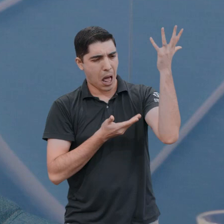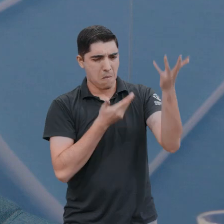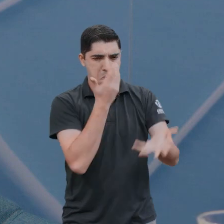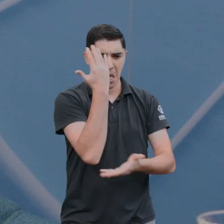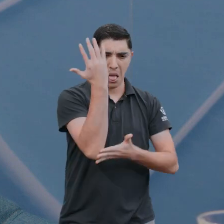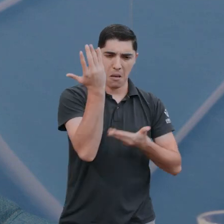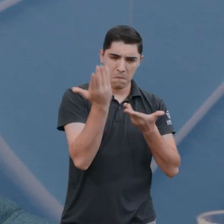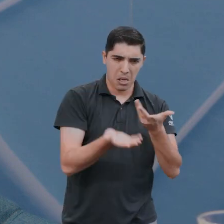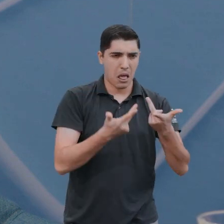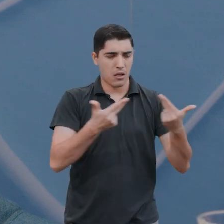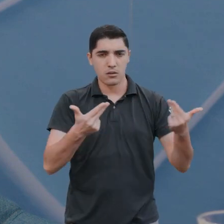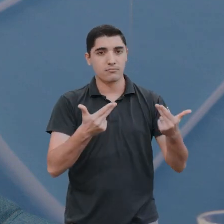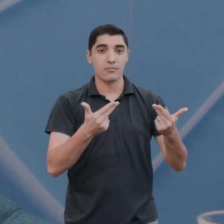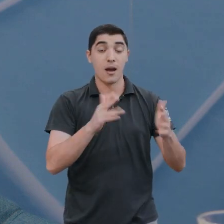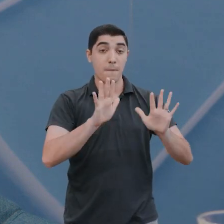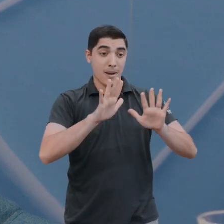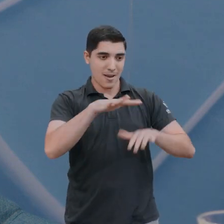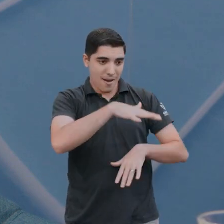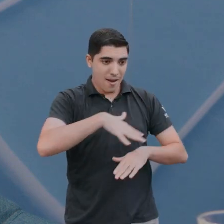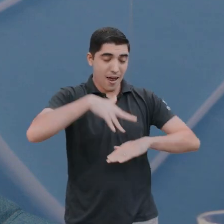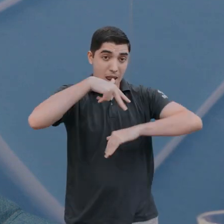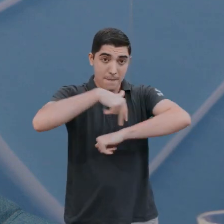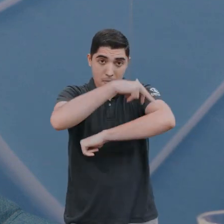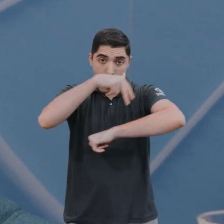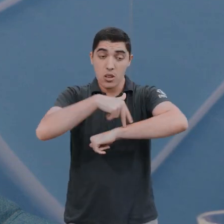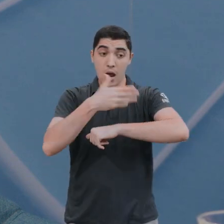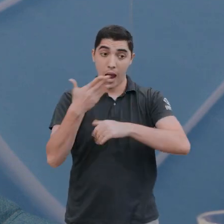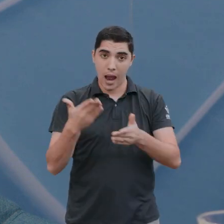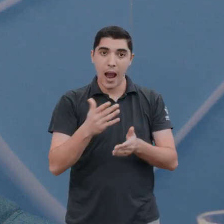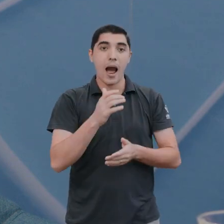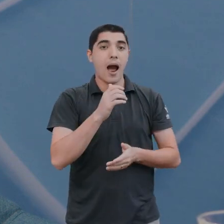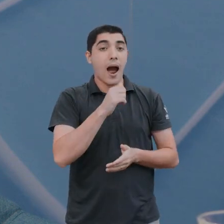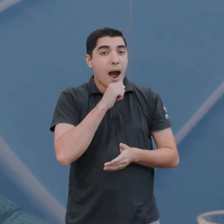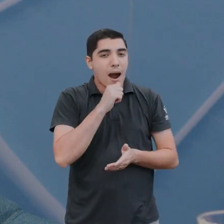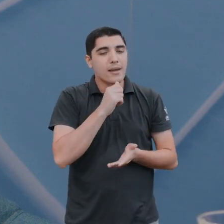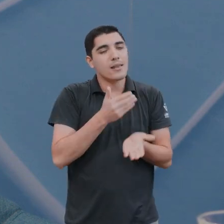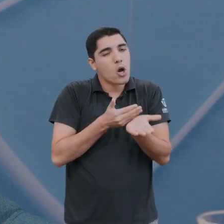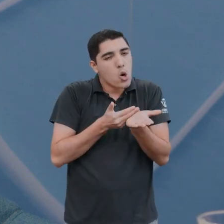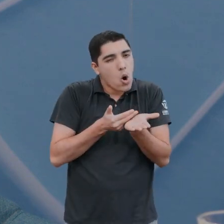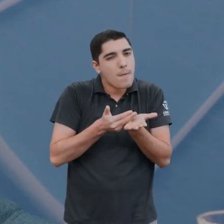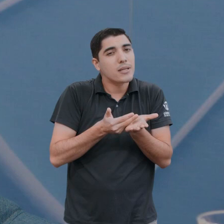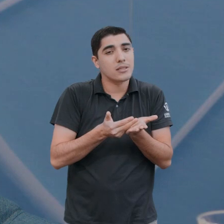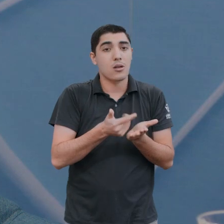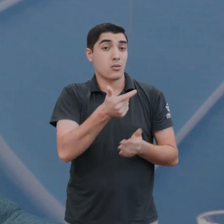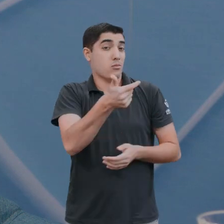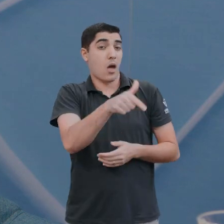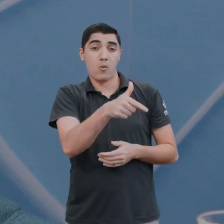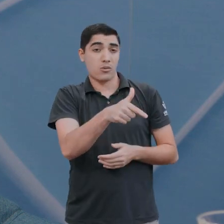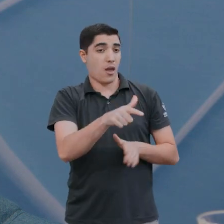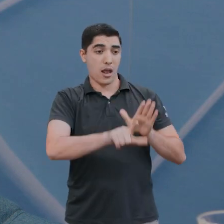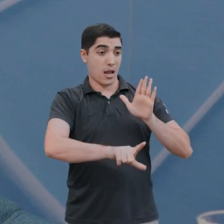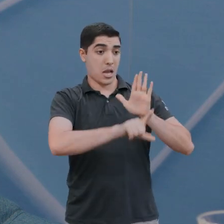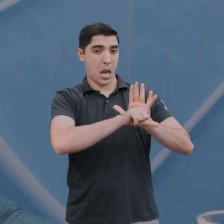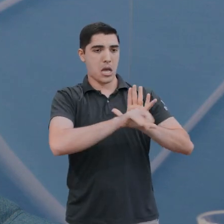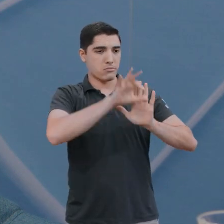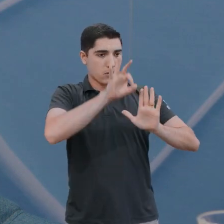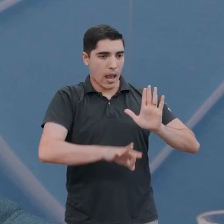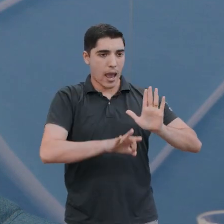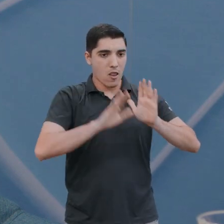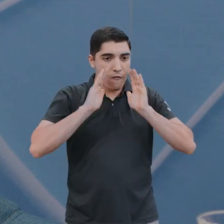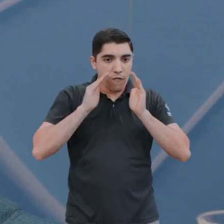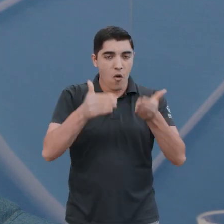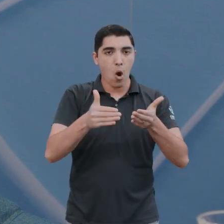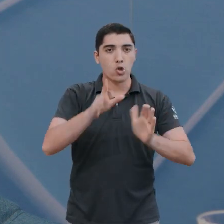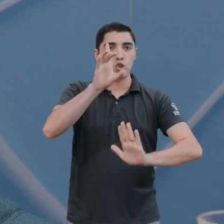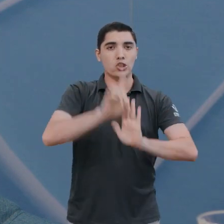desmatamento dentro dessa indústria da moda. É um ramo que está ainda muito no comecinho, nós não temos uma legislação